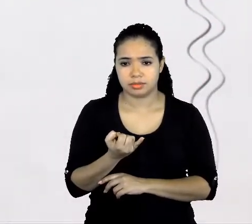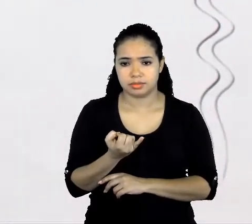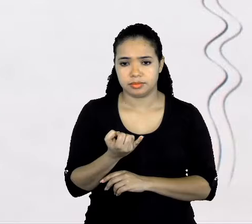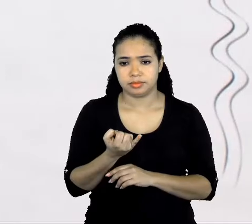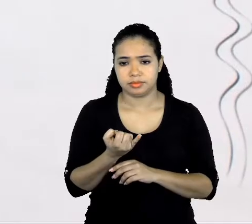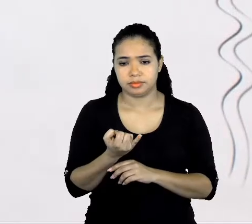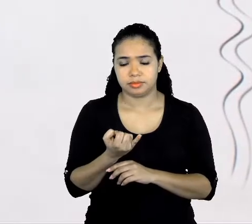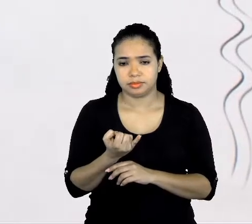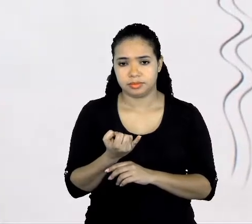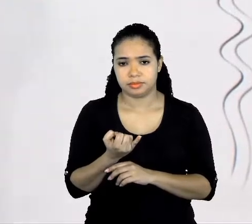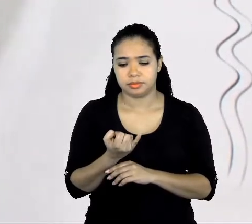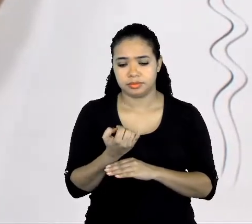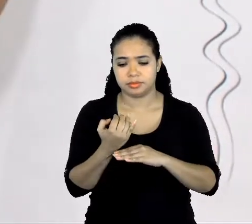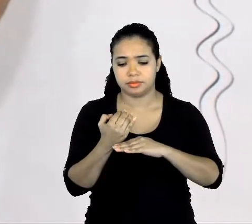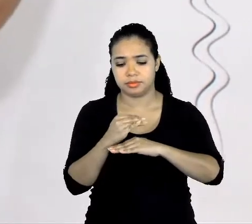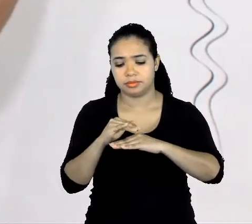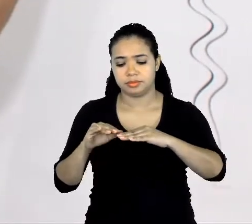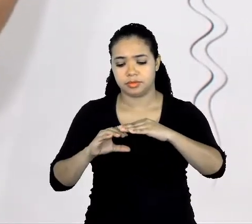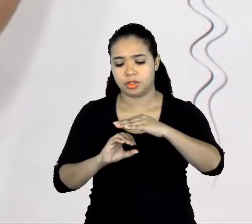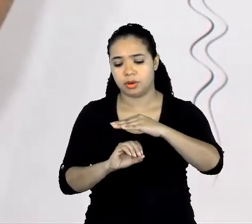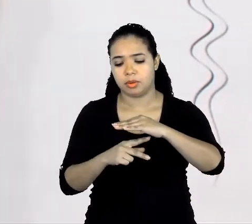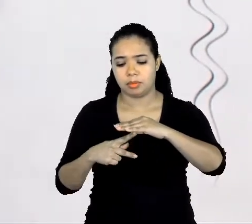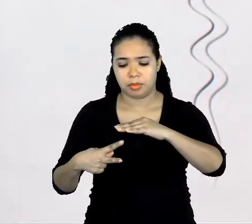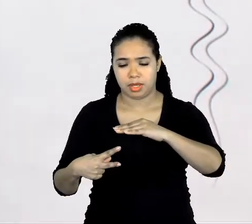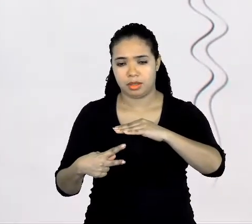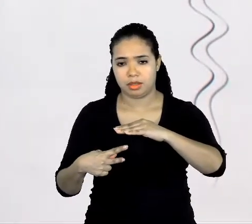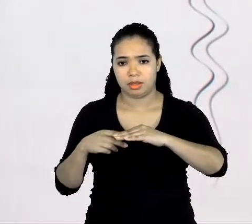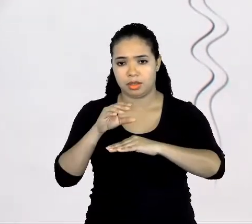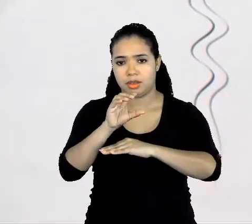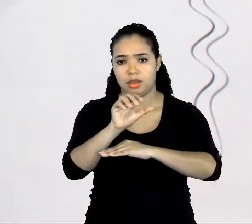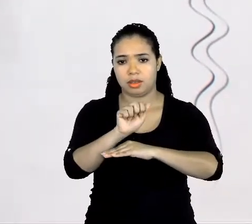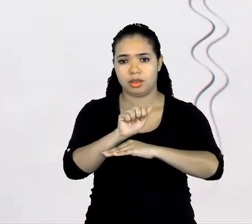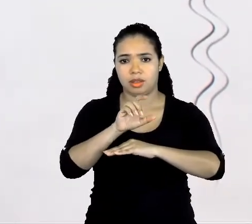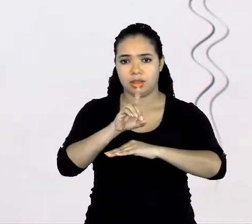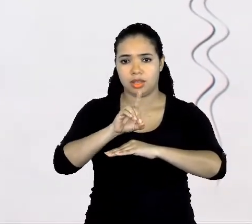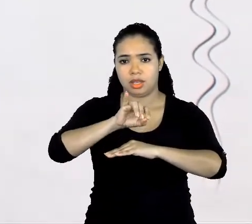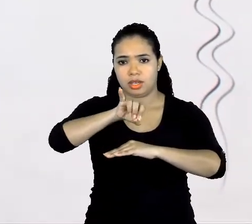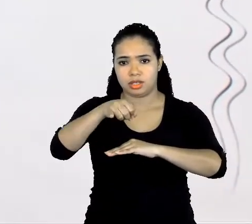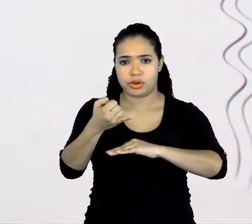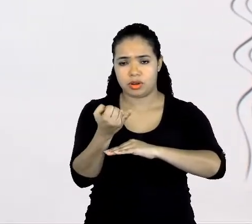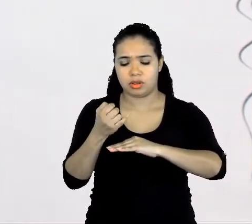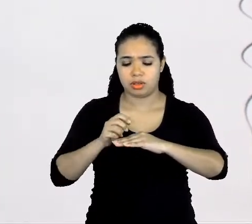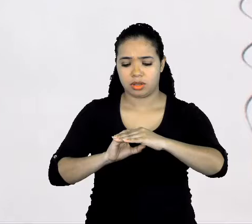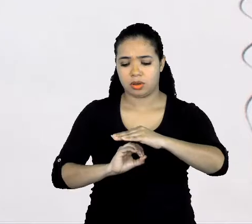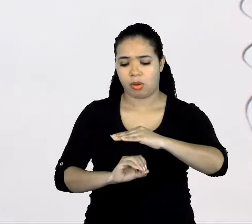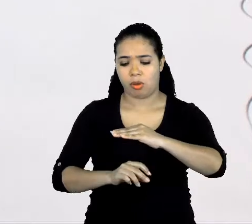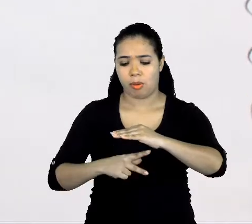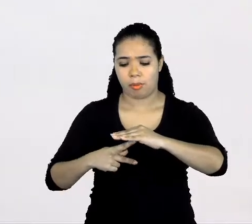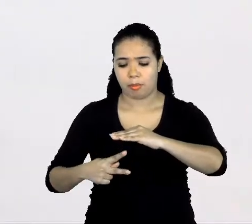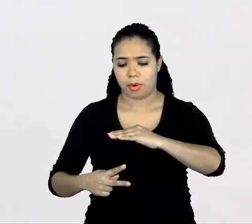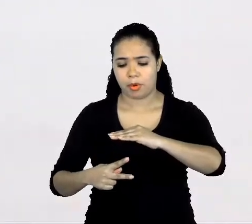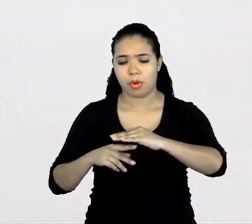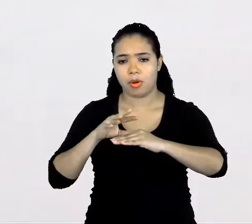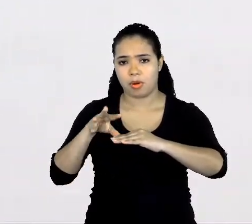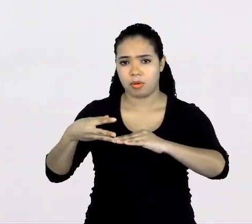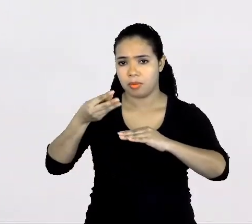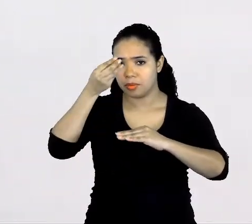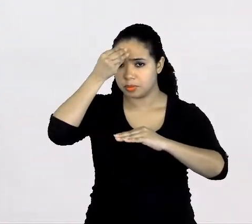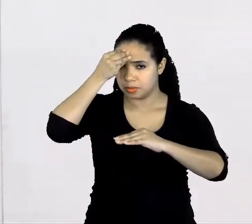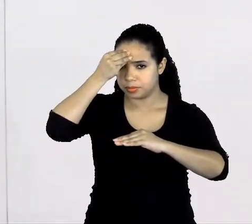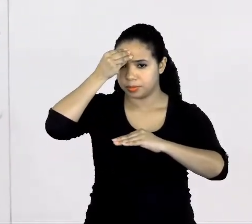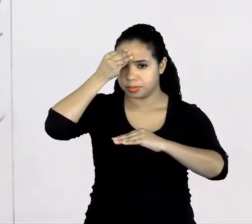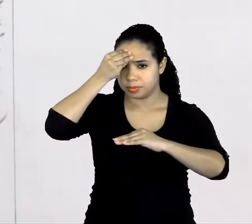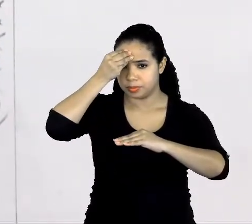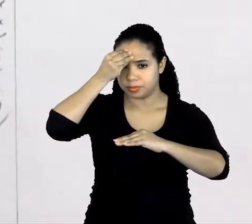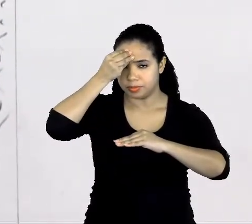sobre cateto oposto. Bom, sabemos que pode substituir tangente de 30. Tangente